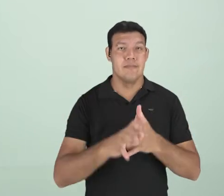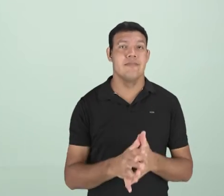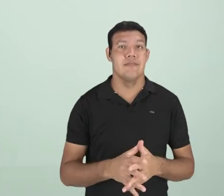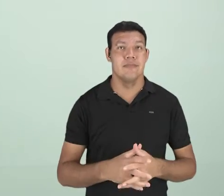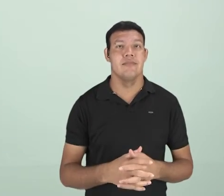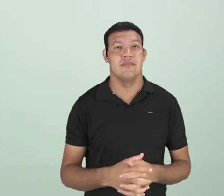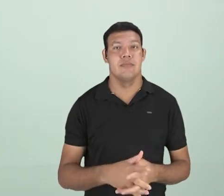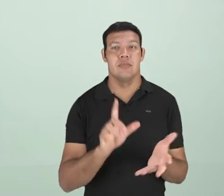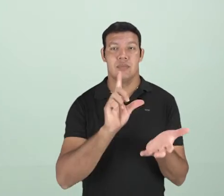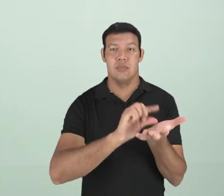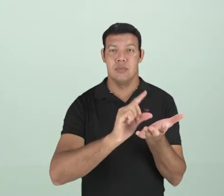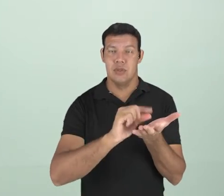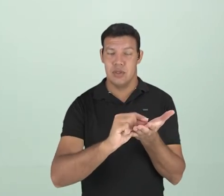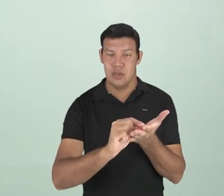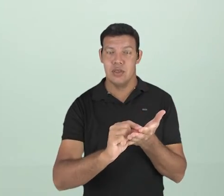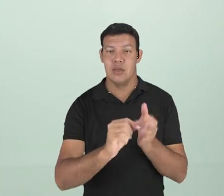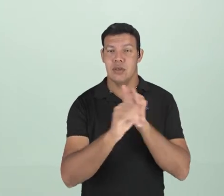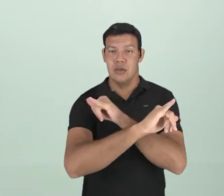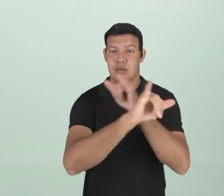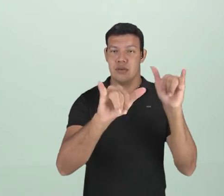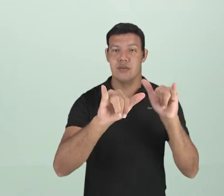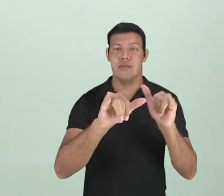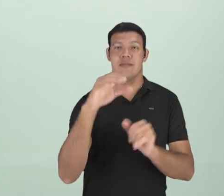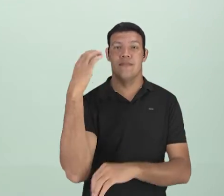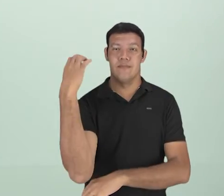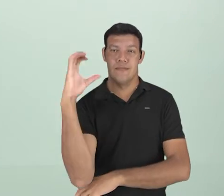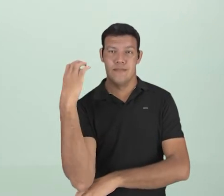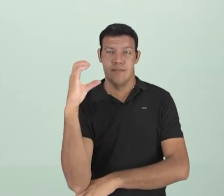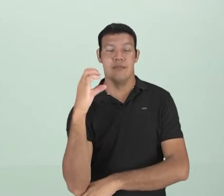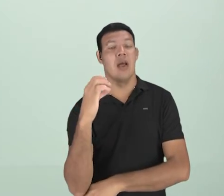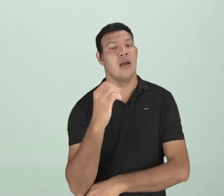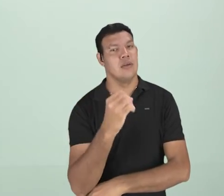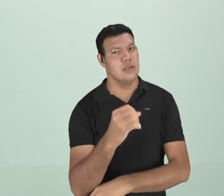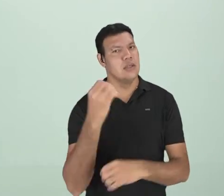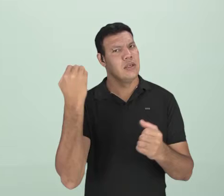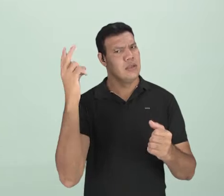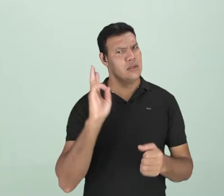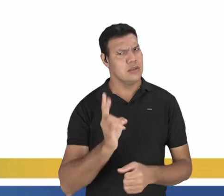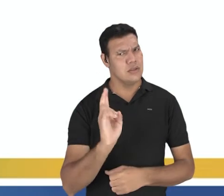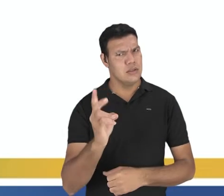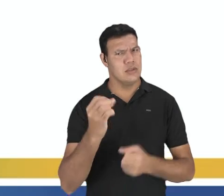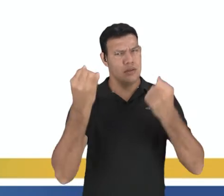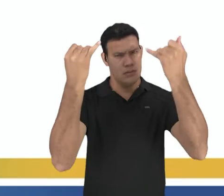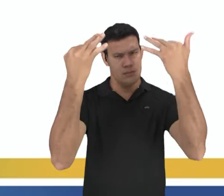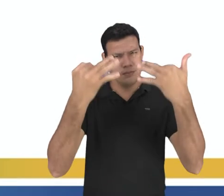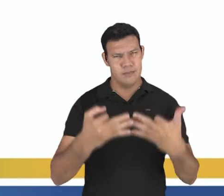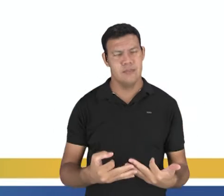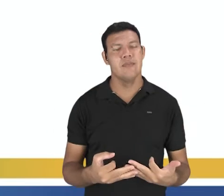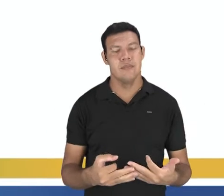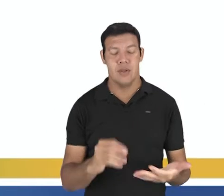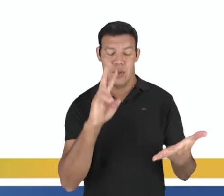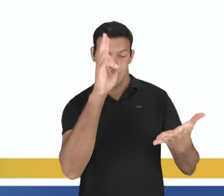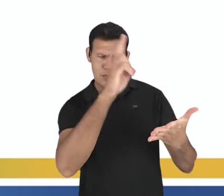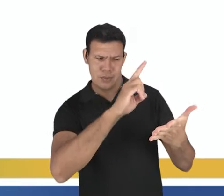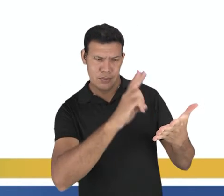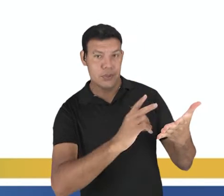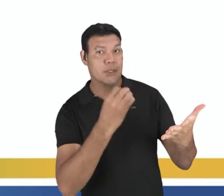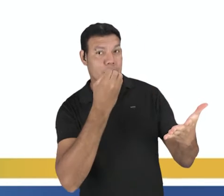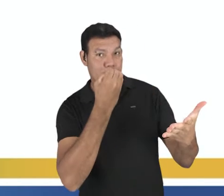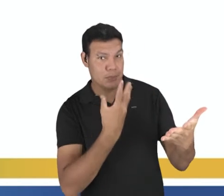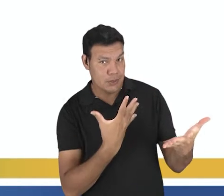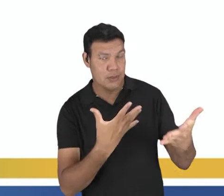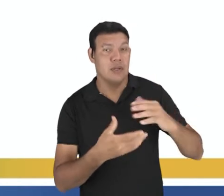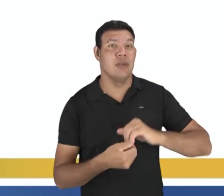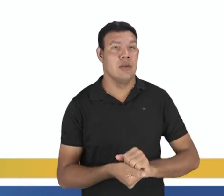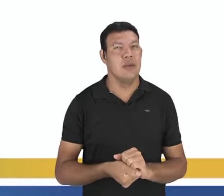divulgação científica. Como eu já disse, faça boas leituras. Pesquise sites relacionados. Eu já dei o